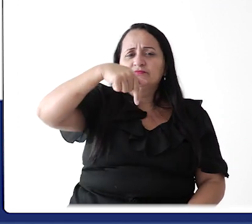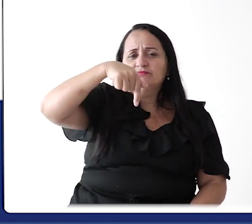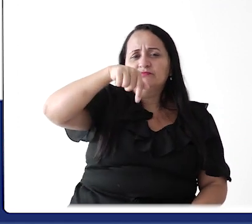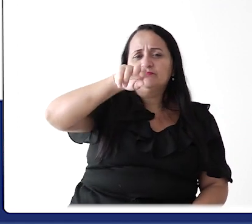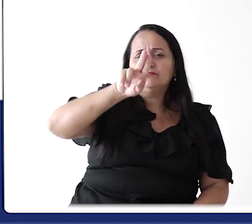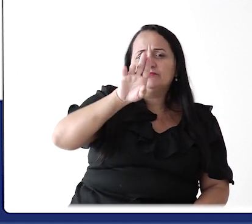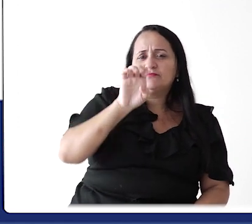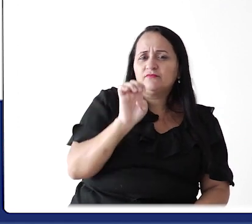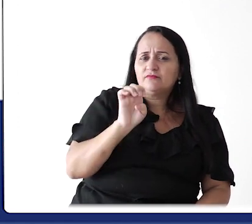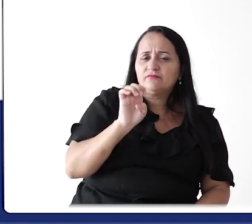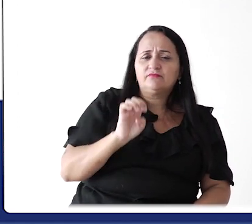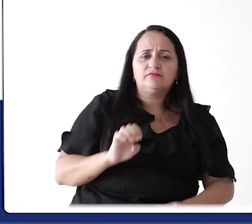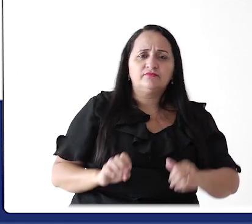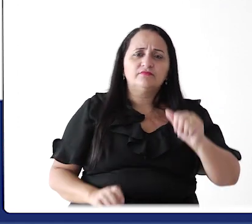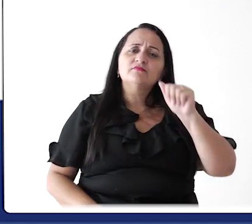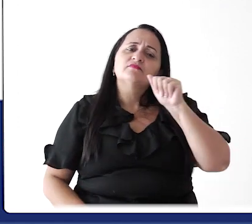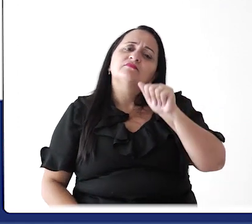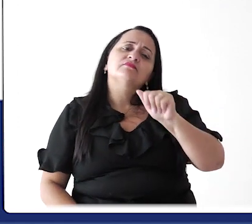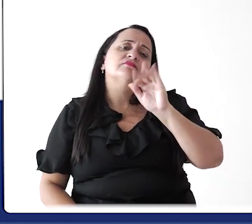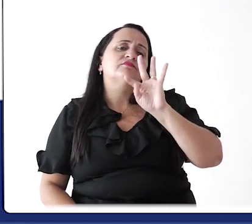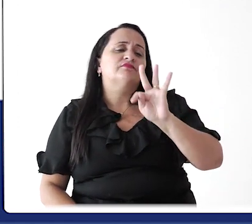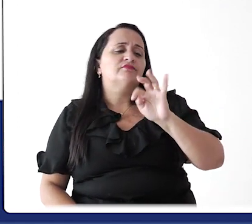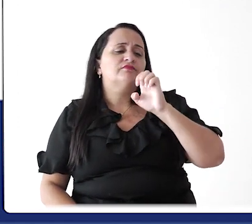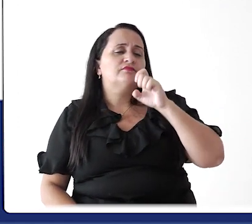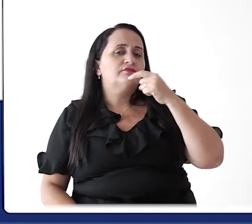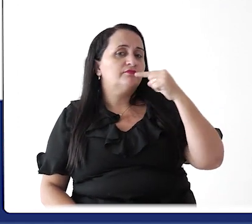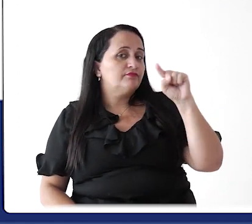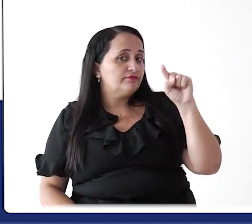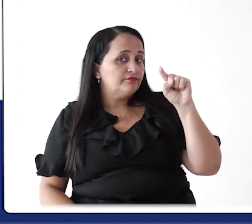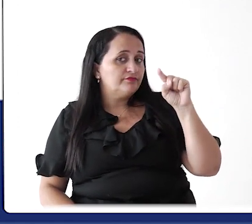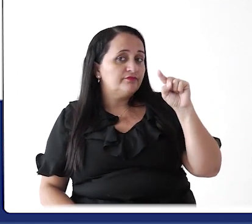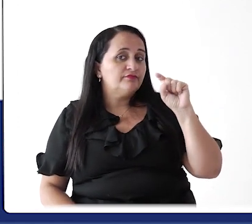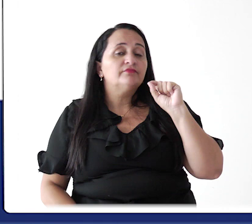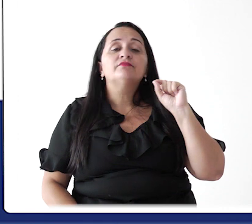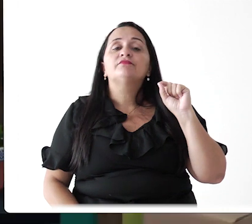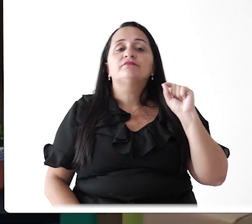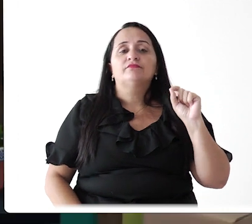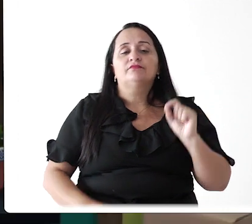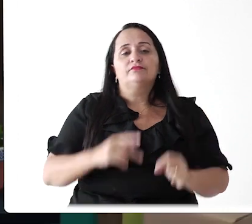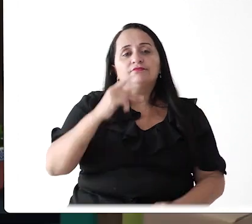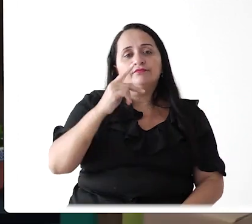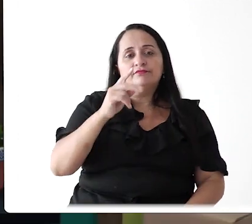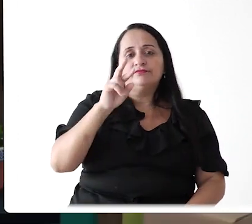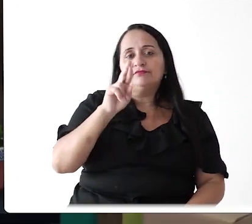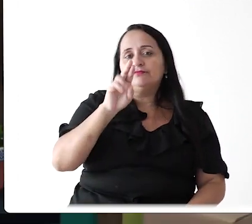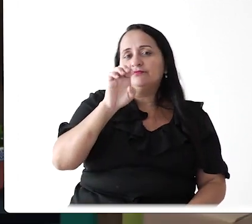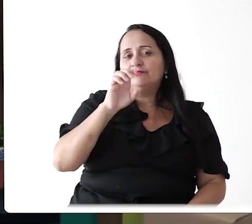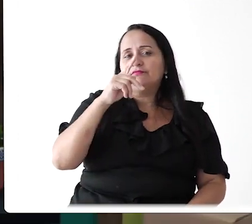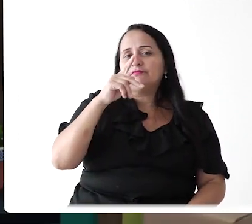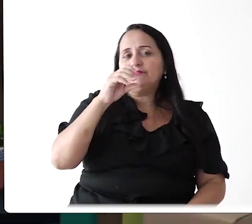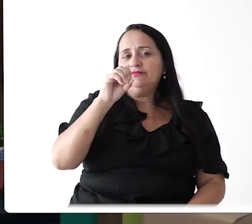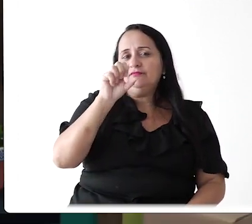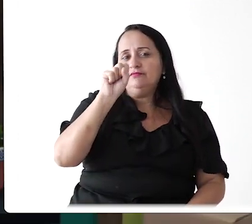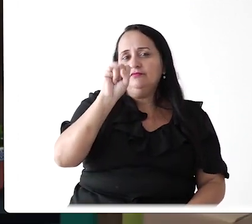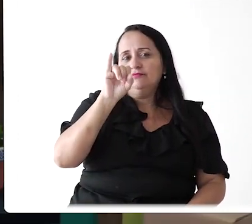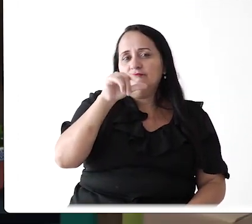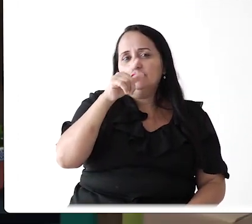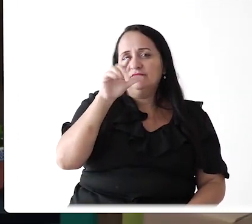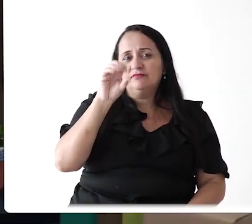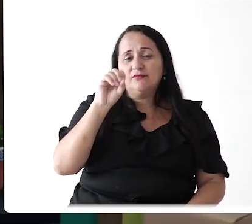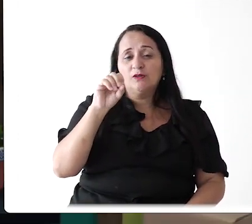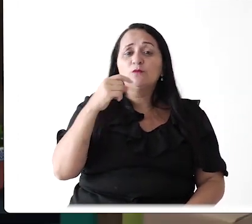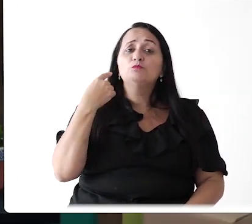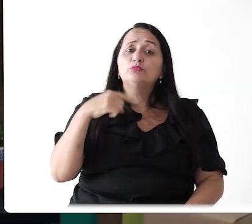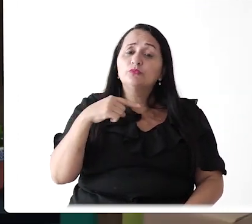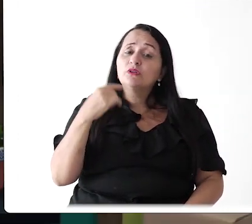e até são que? Preposições. Isso mesmo. São necessárias porque